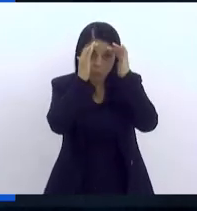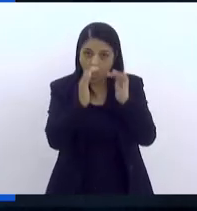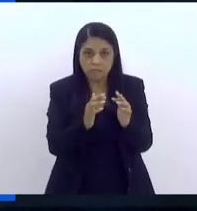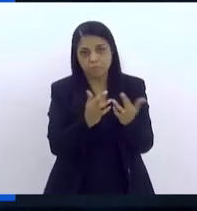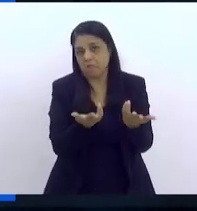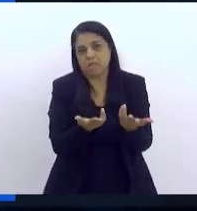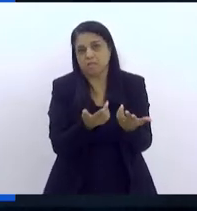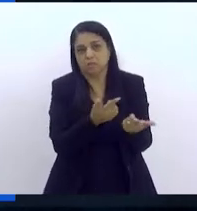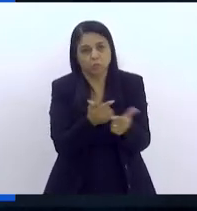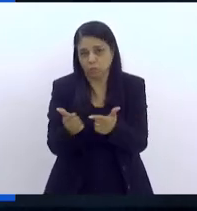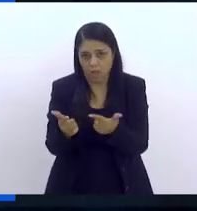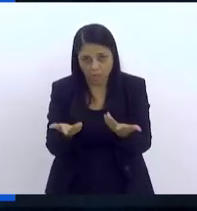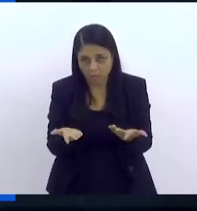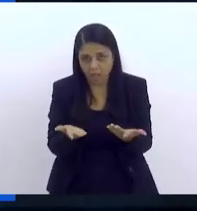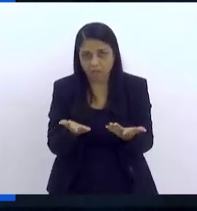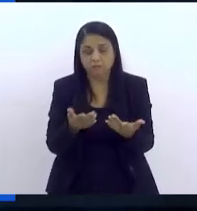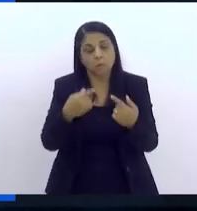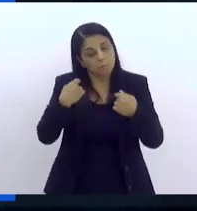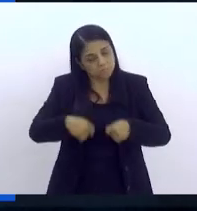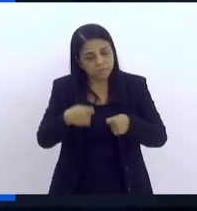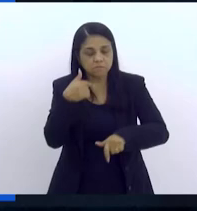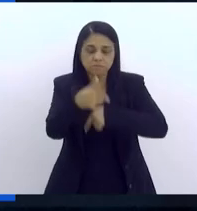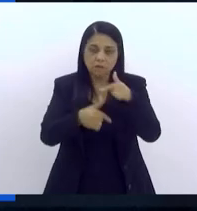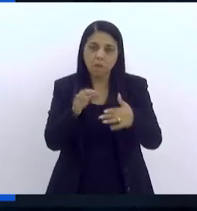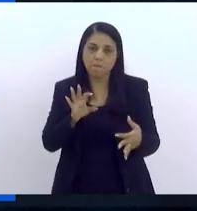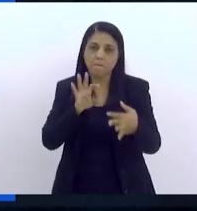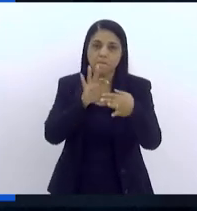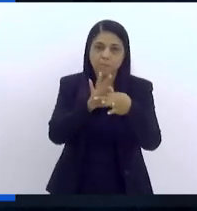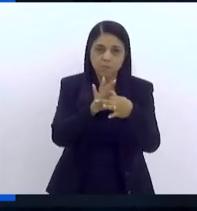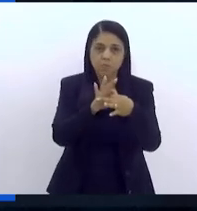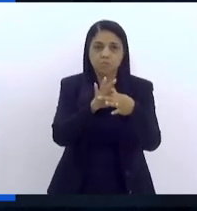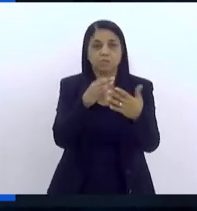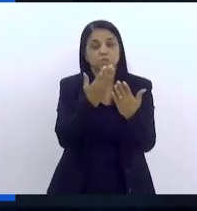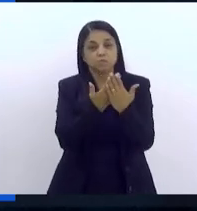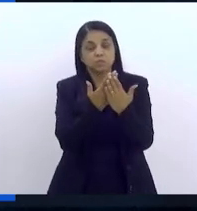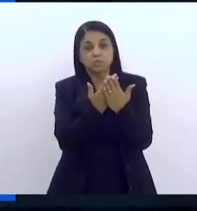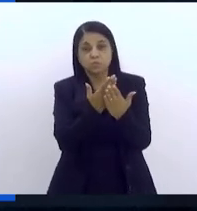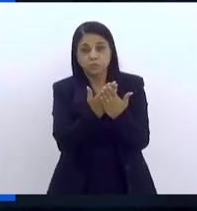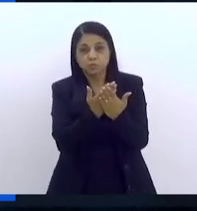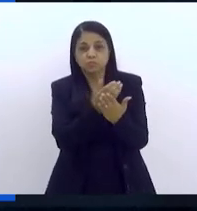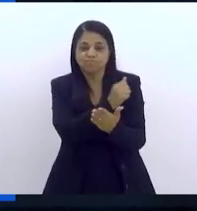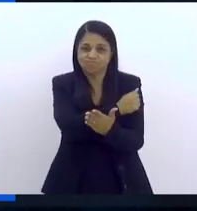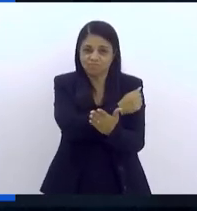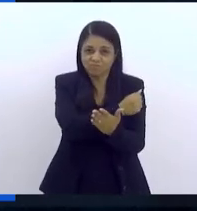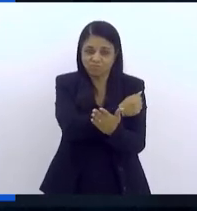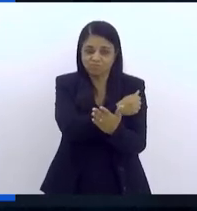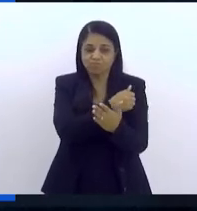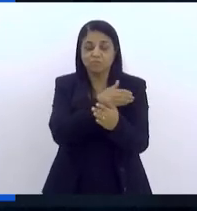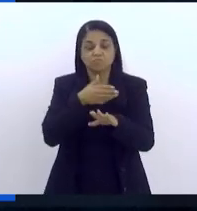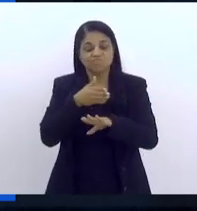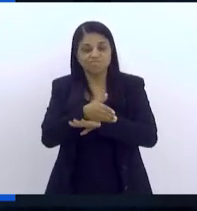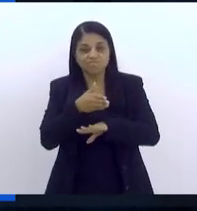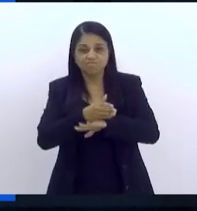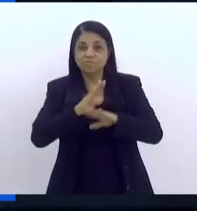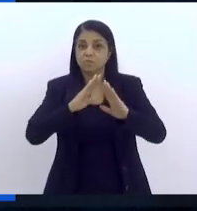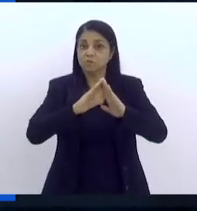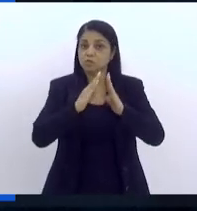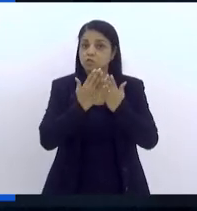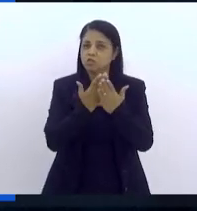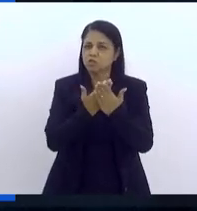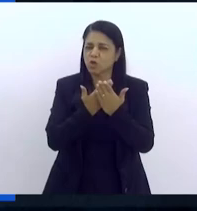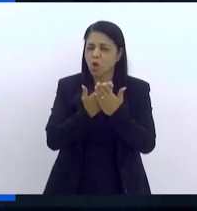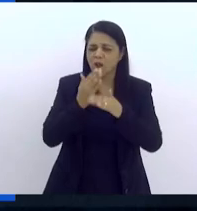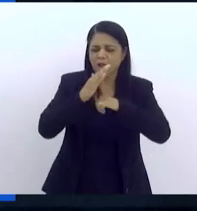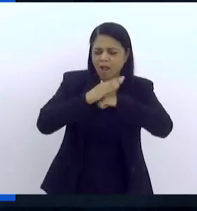isso é um trabalho que tem que ser também feito em conjunto para que os estudantes as pessoas que frequentam essa escola tem